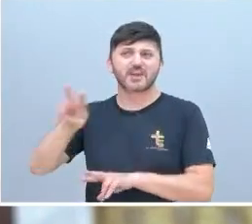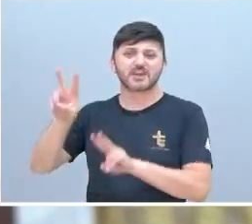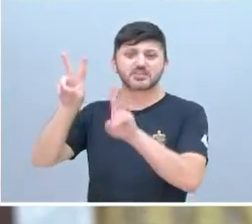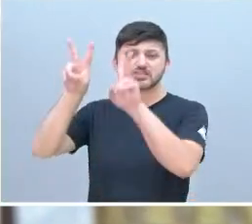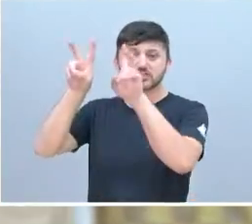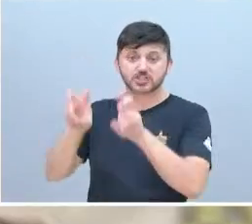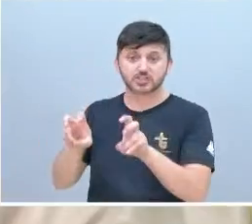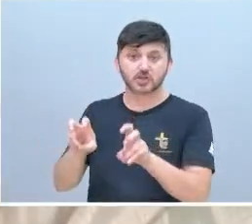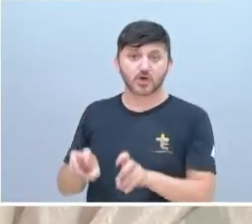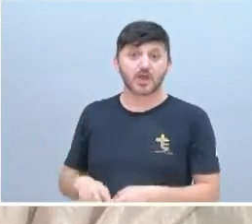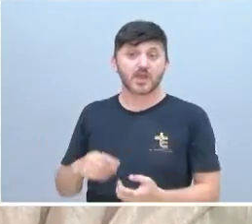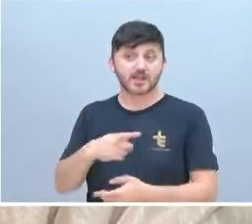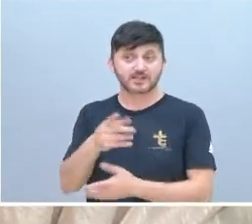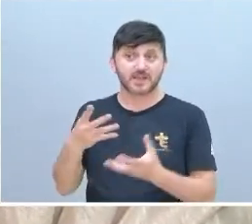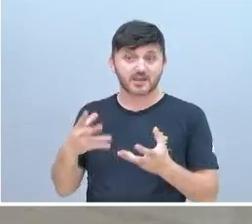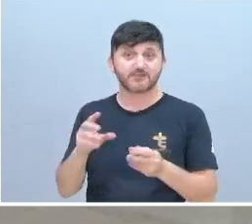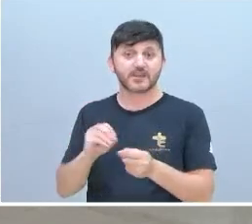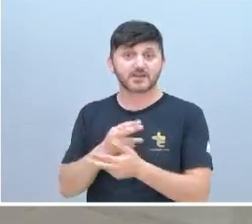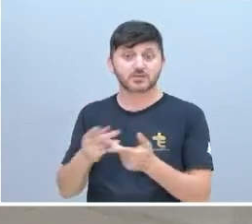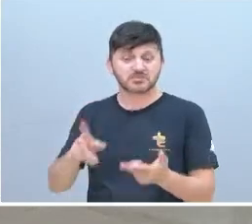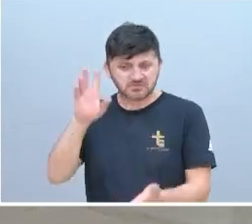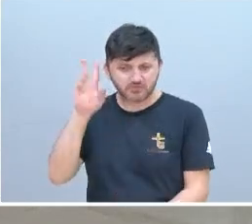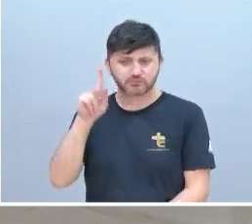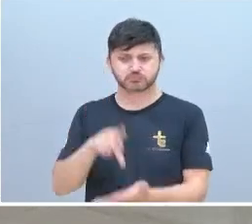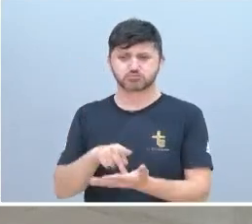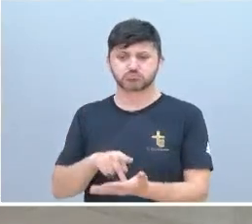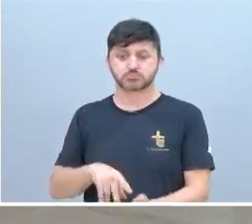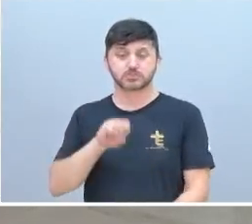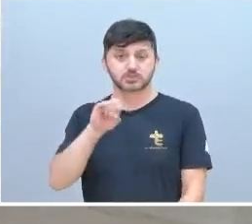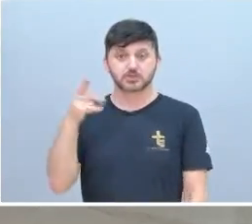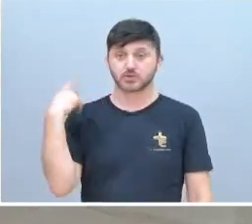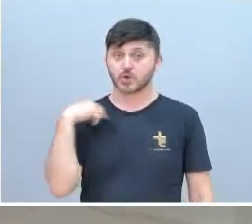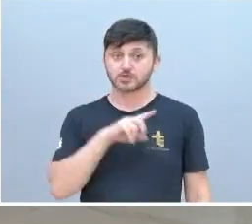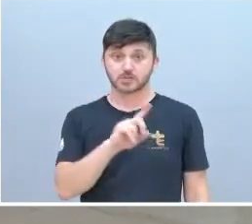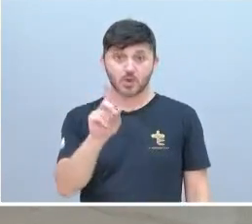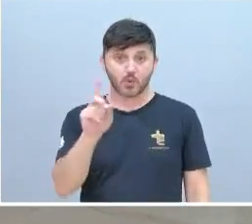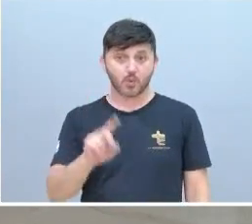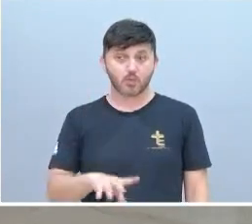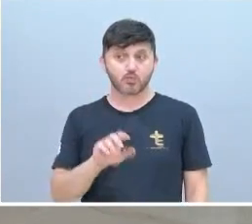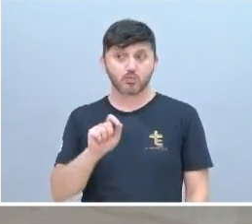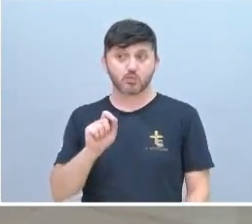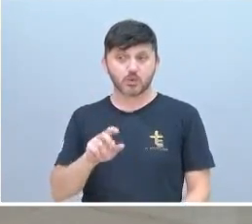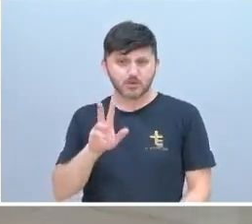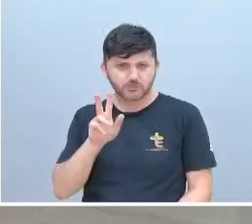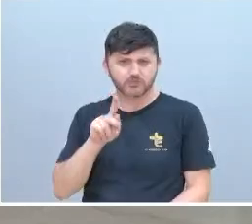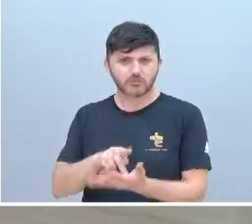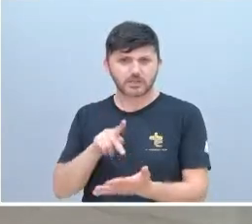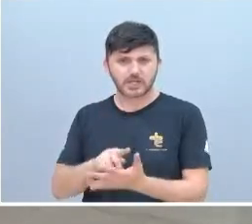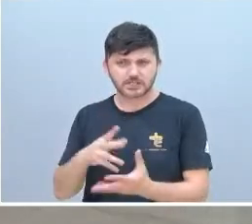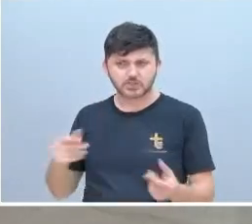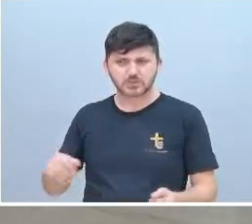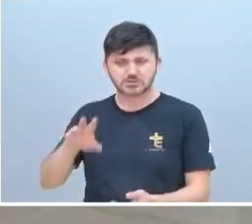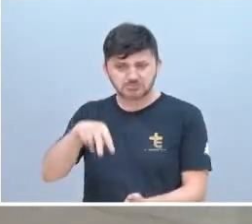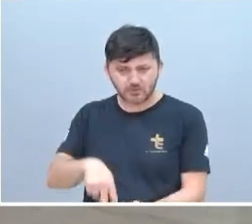ver coerência. E se nós não formos coerentes naquilo que